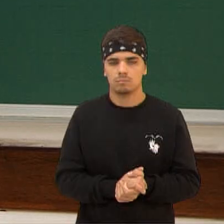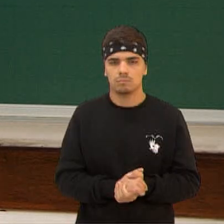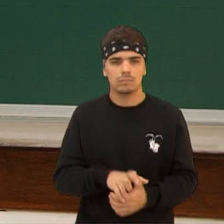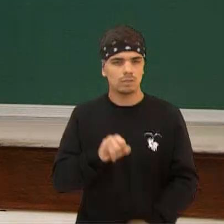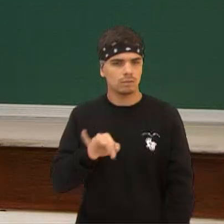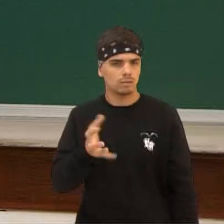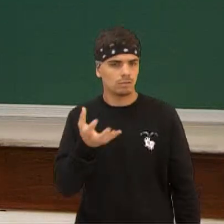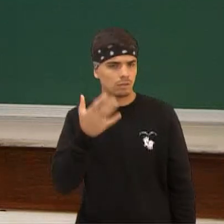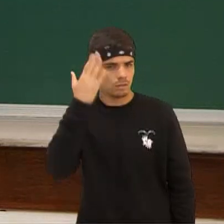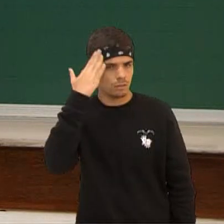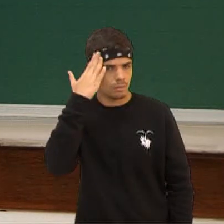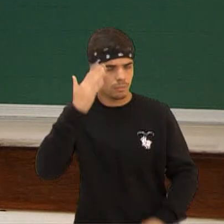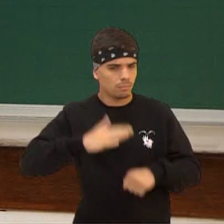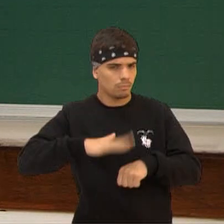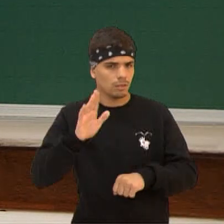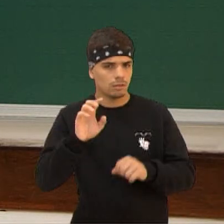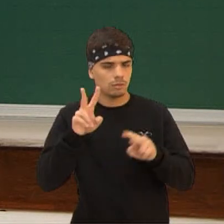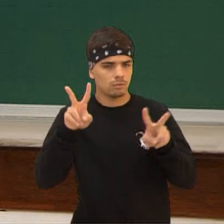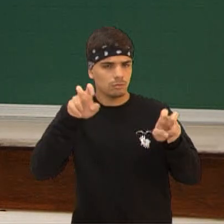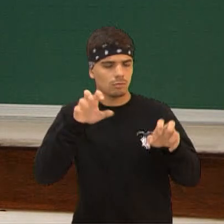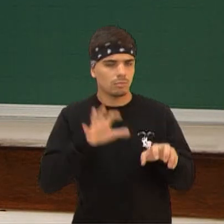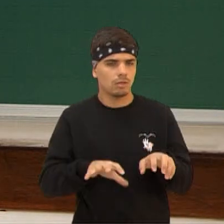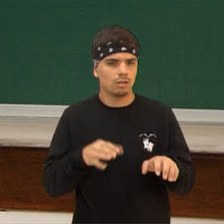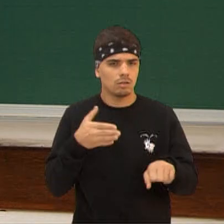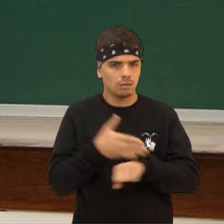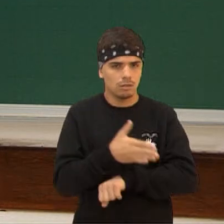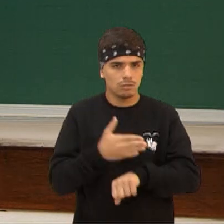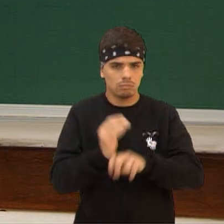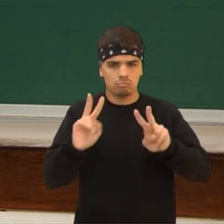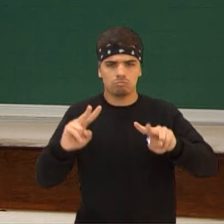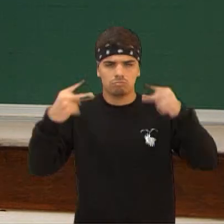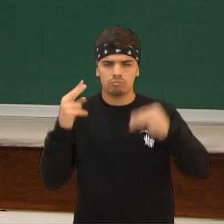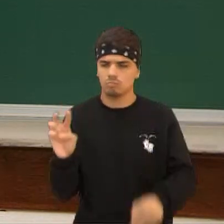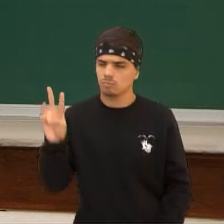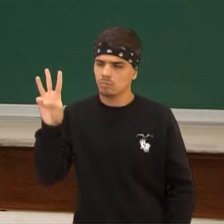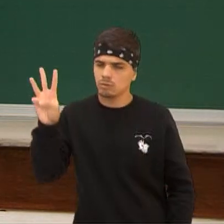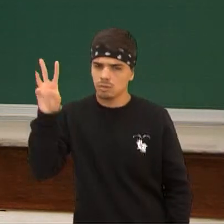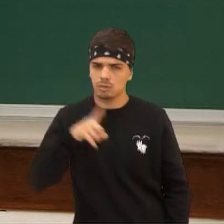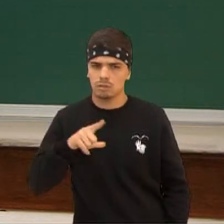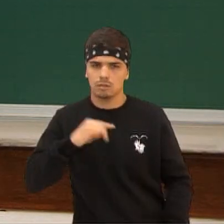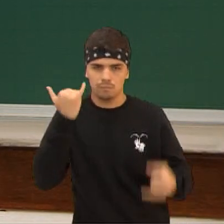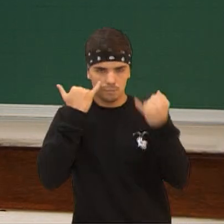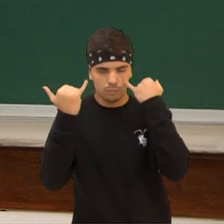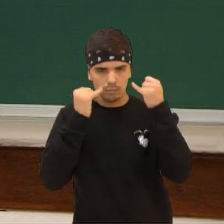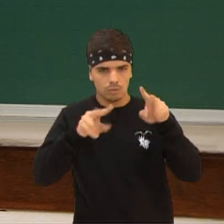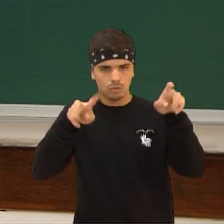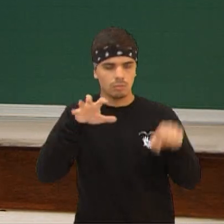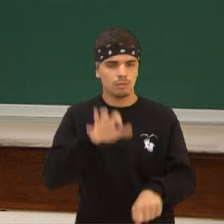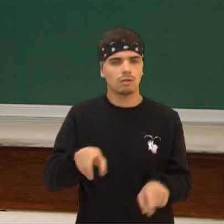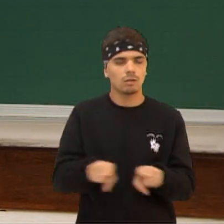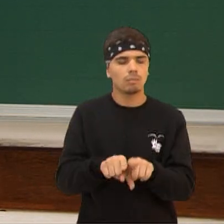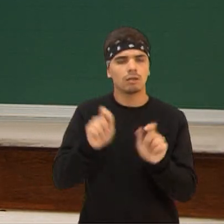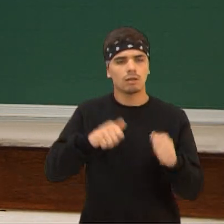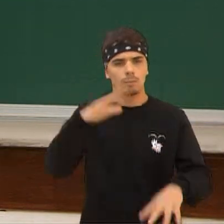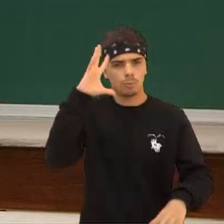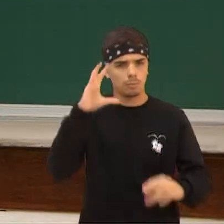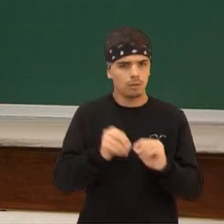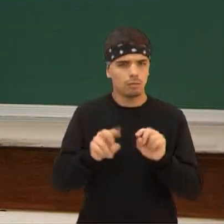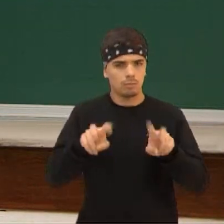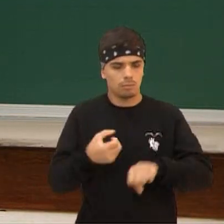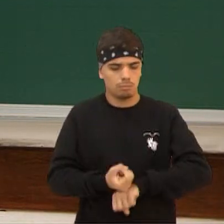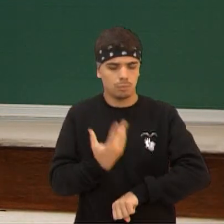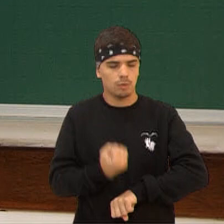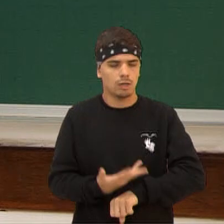saber mais um pouquinho, você entra nesse linkzinho, você vai ter mais informações. Você conseguiu entender este